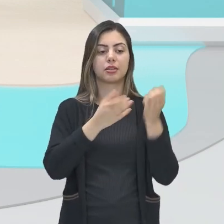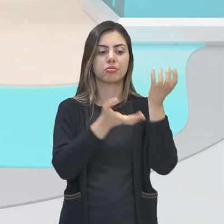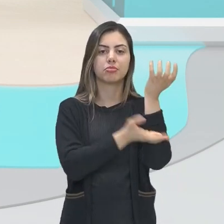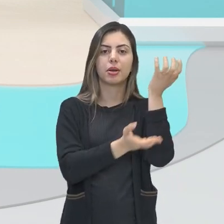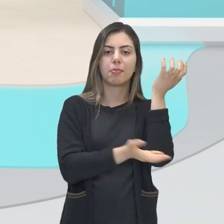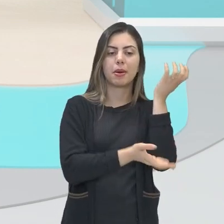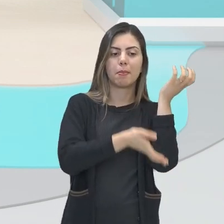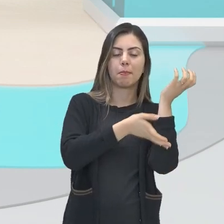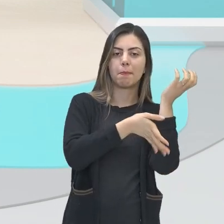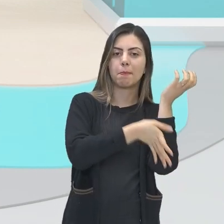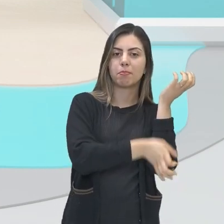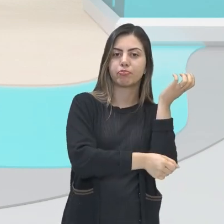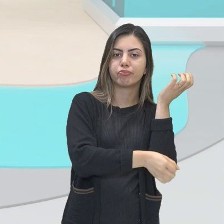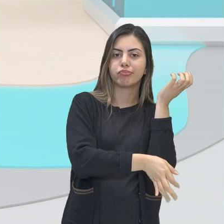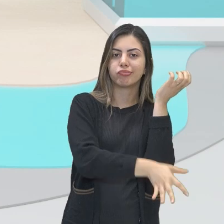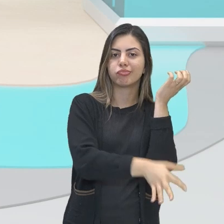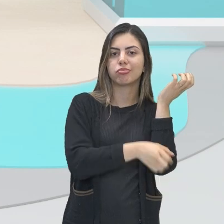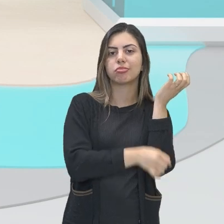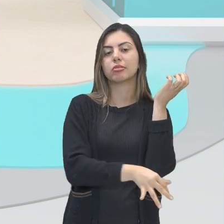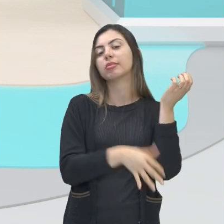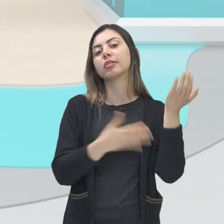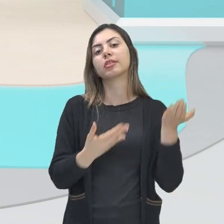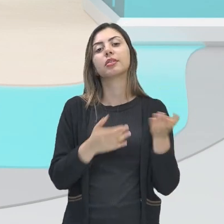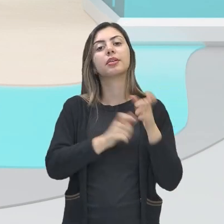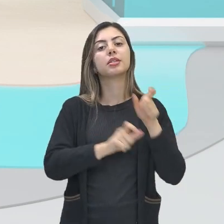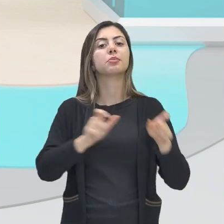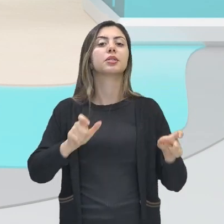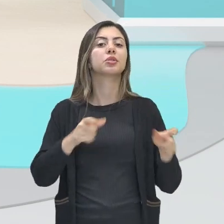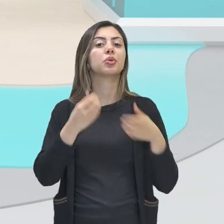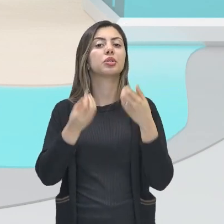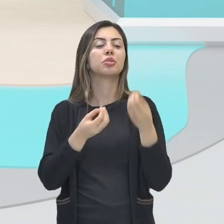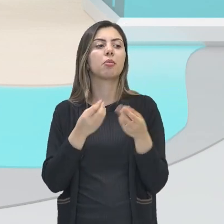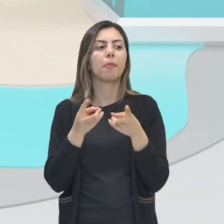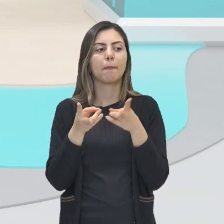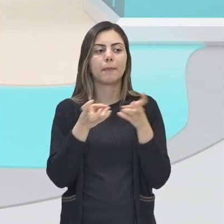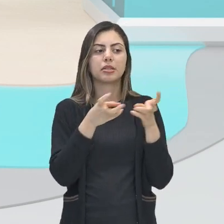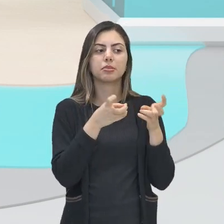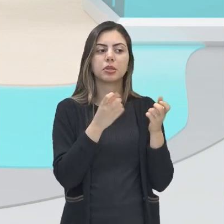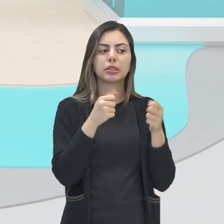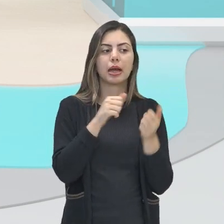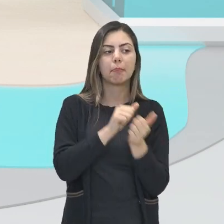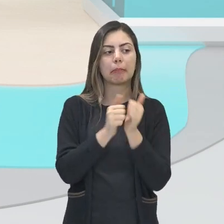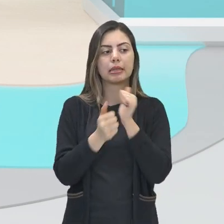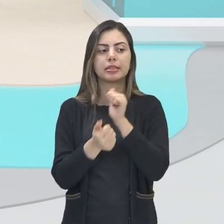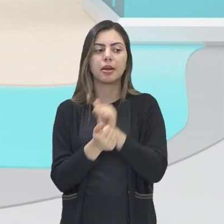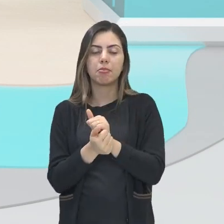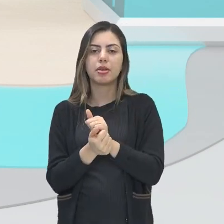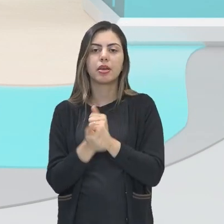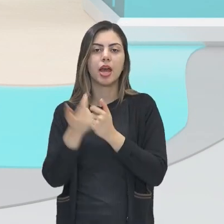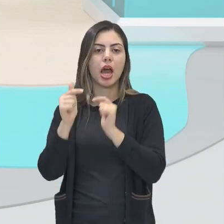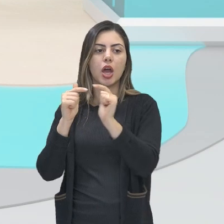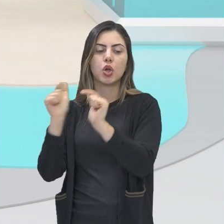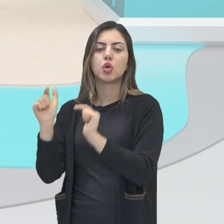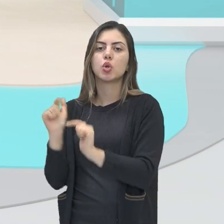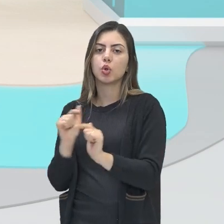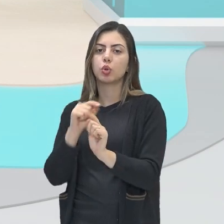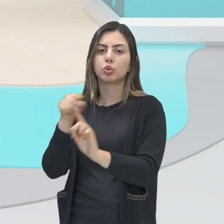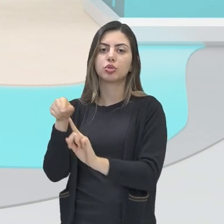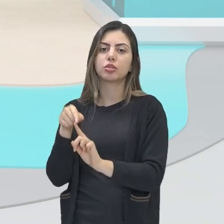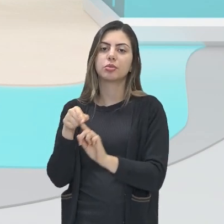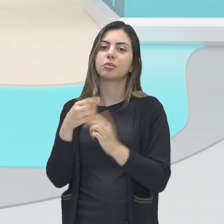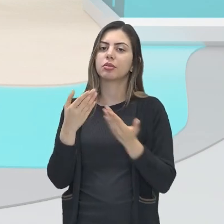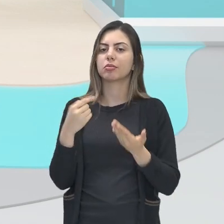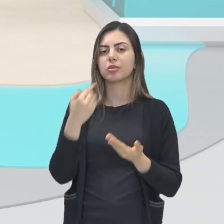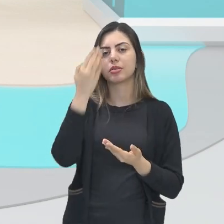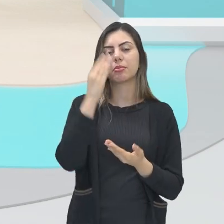né, da Amazônia. Então o pessoal começou a perceber outras aplicações da borracha, além dos pneus, né,